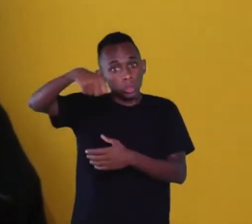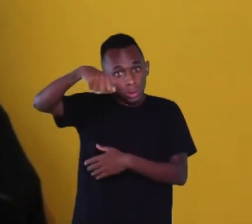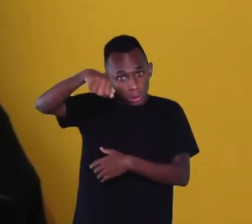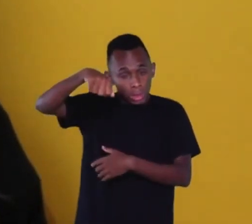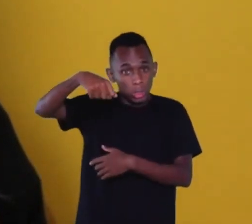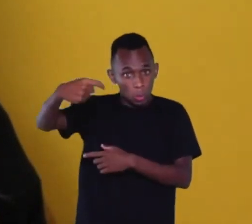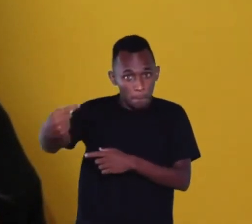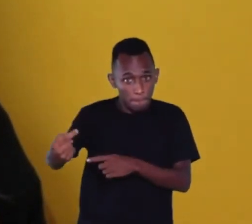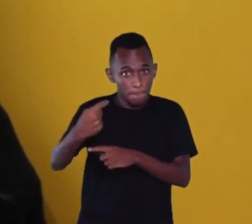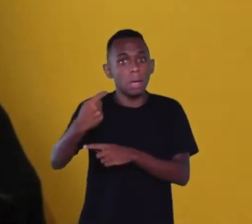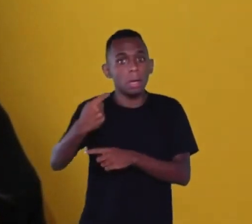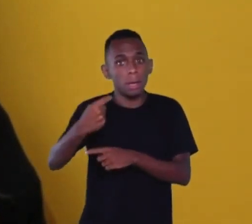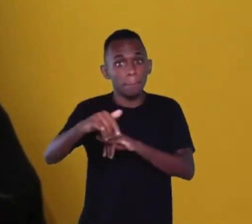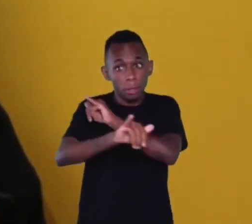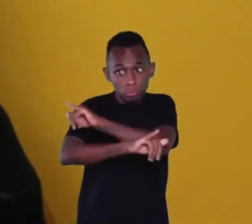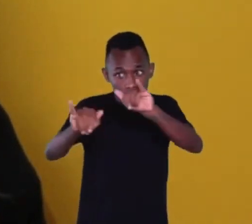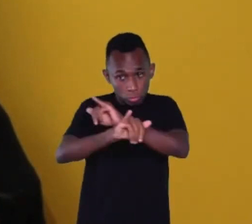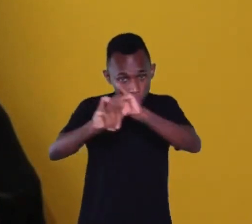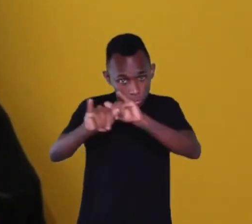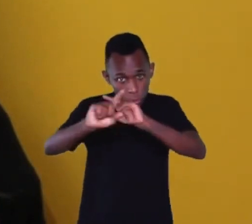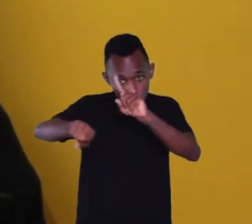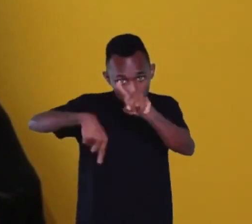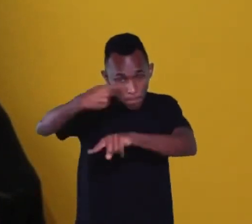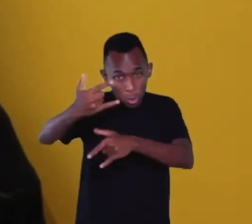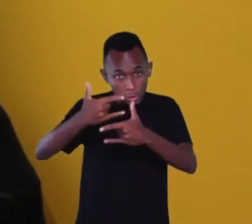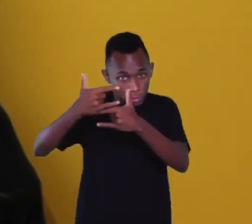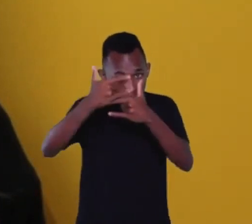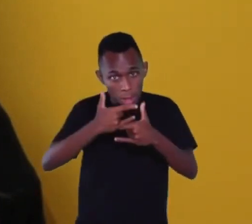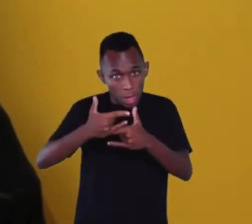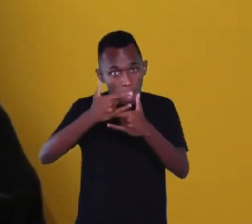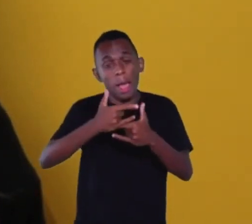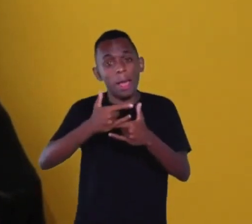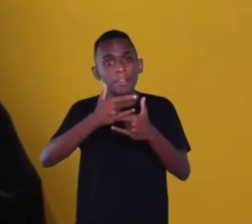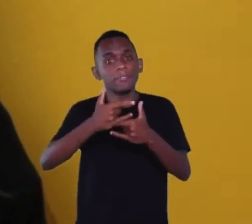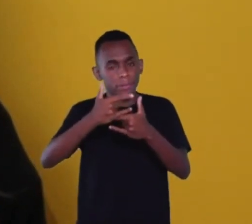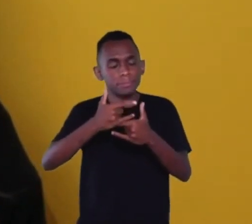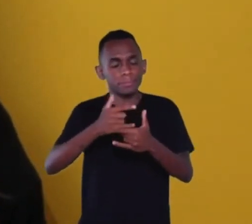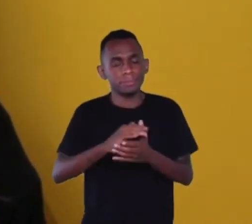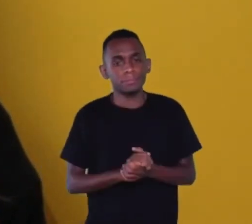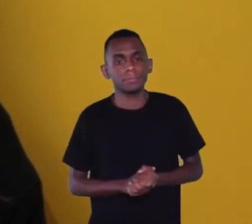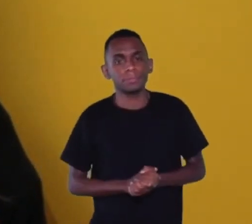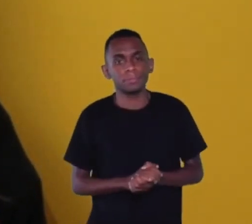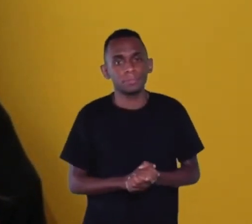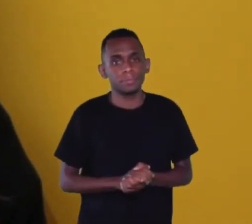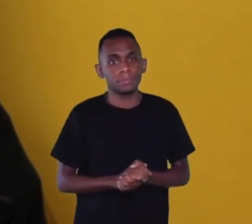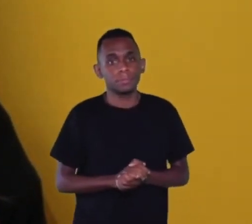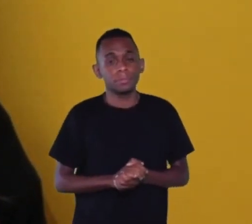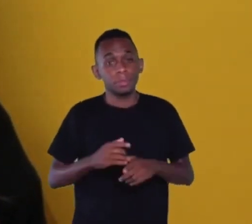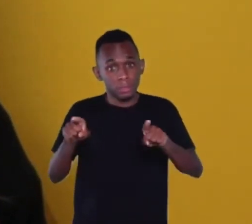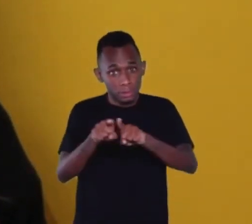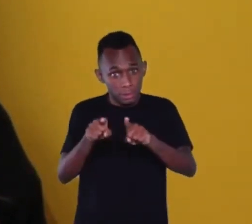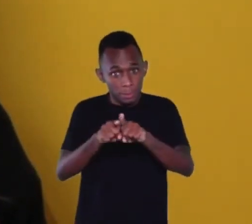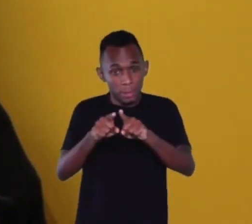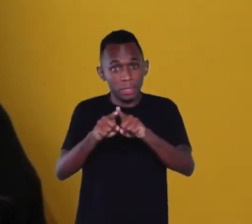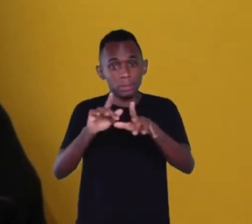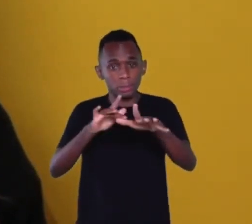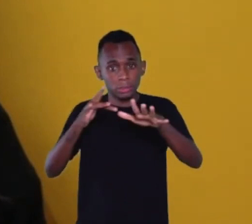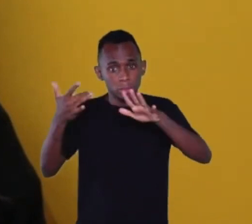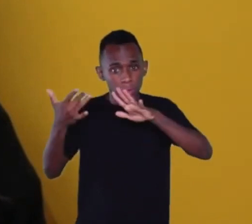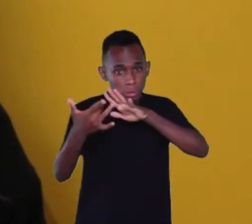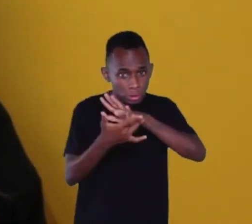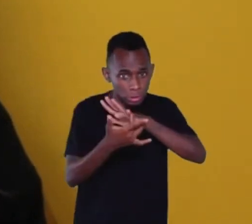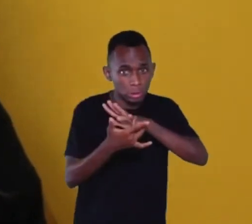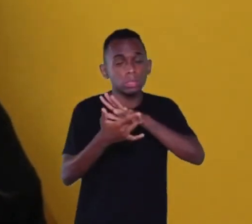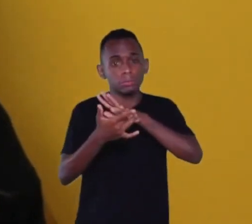sininho para receber os nossos próximos lançamentos de programas aqui. E seguir as nossas redes sociais,